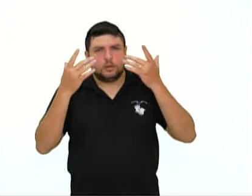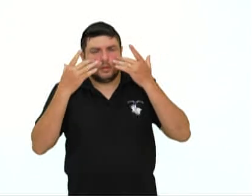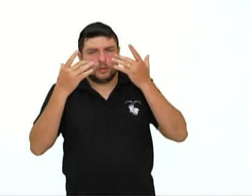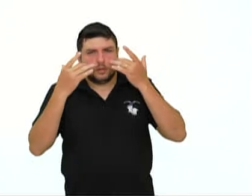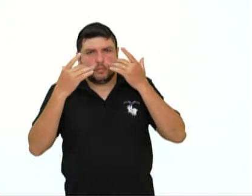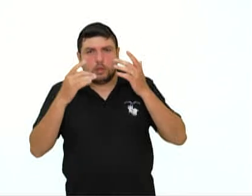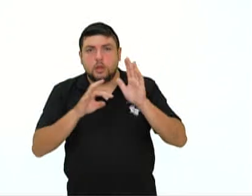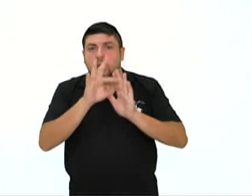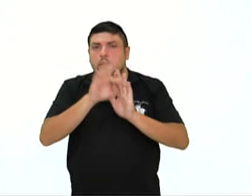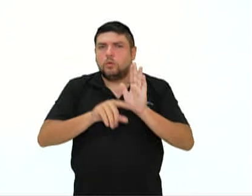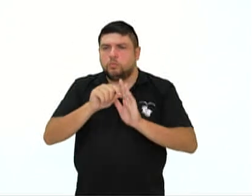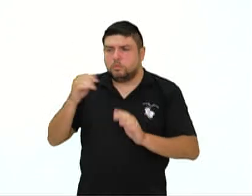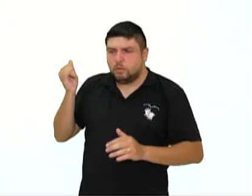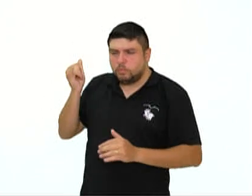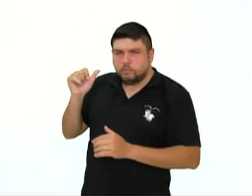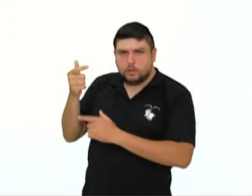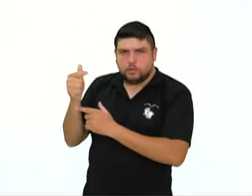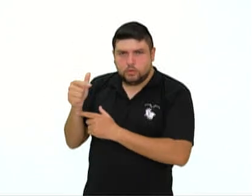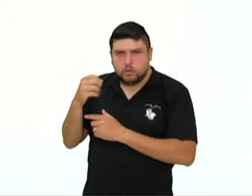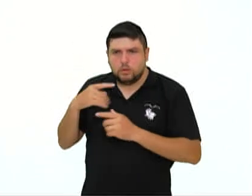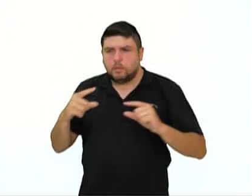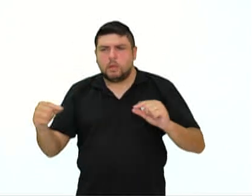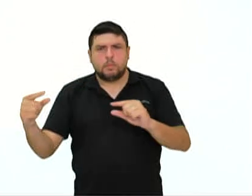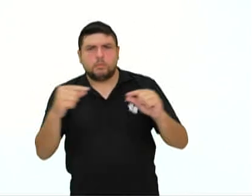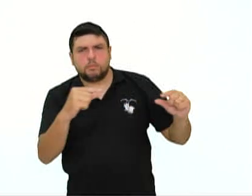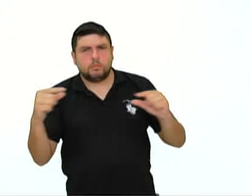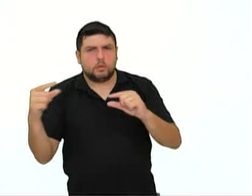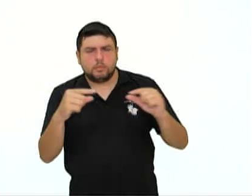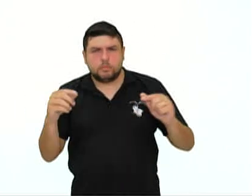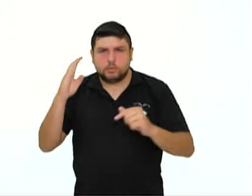que não há narradores, nós temos a fala dos personagens,